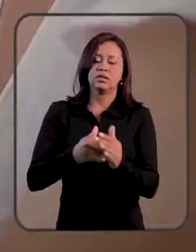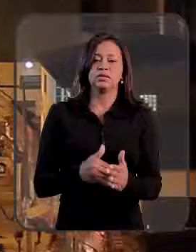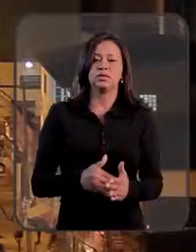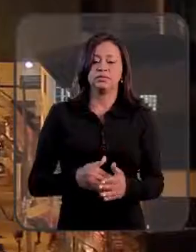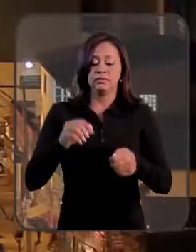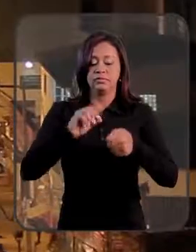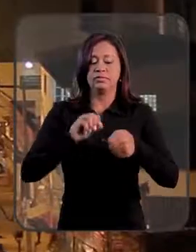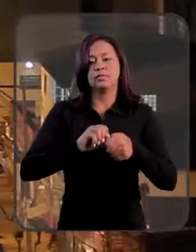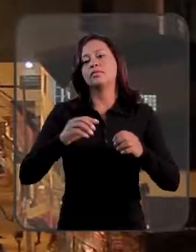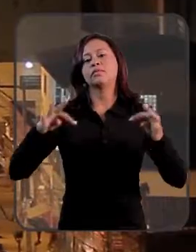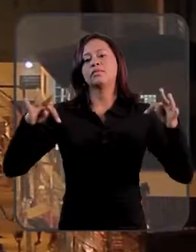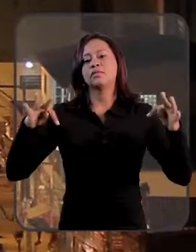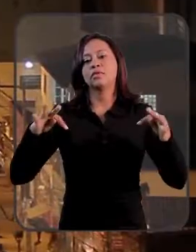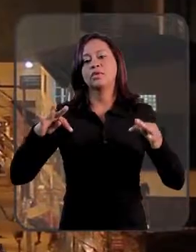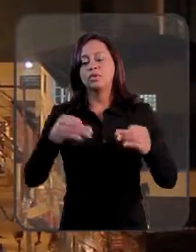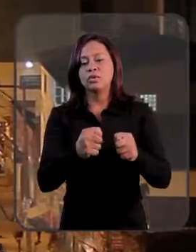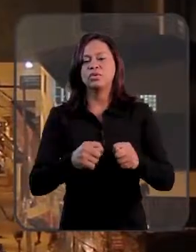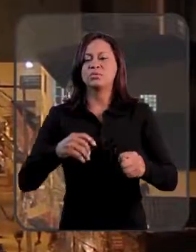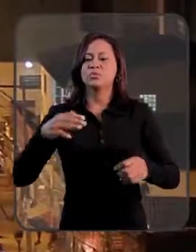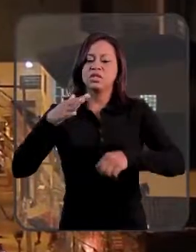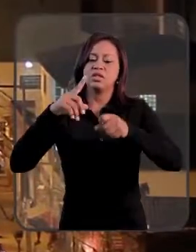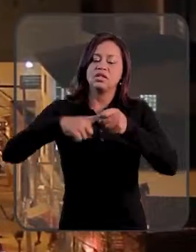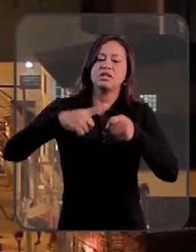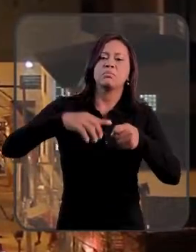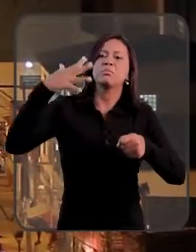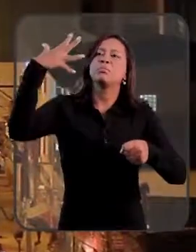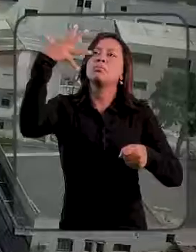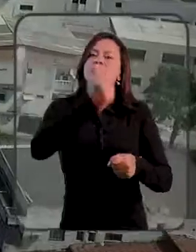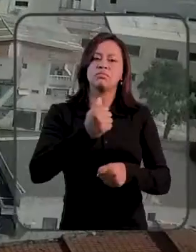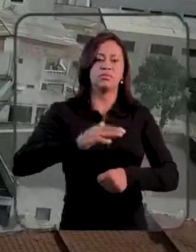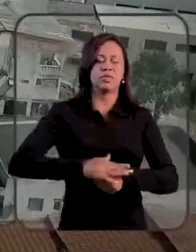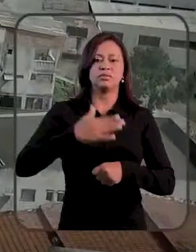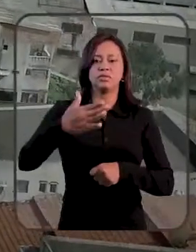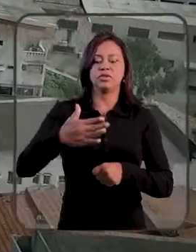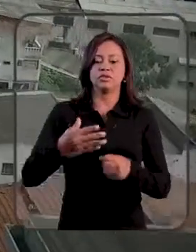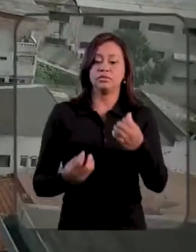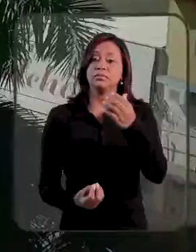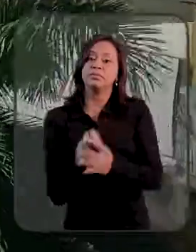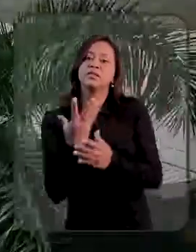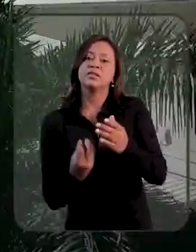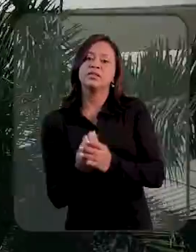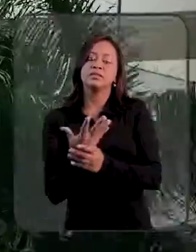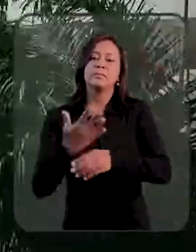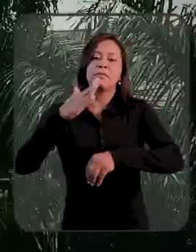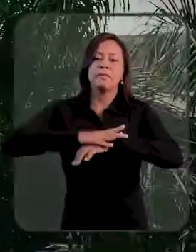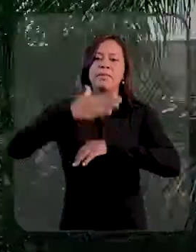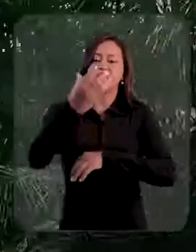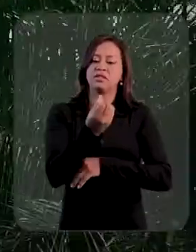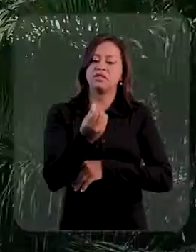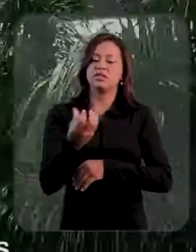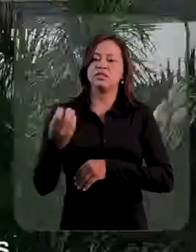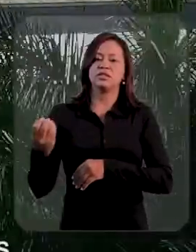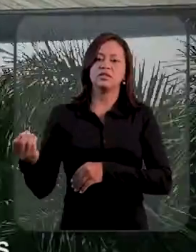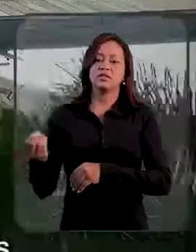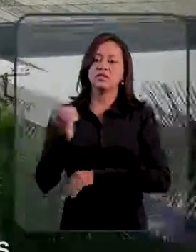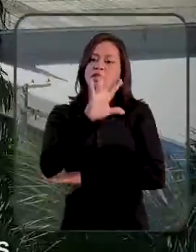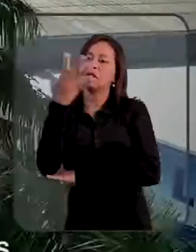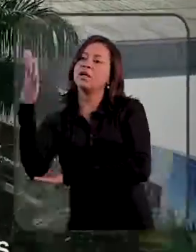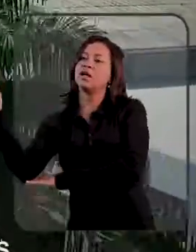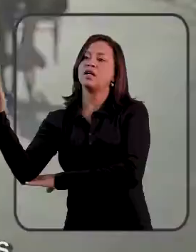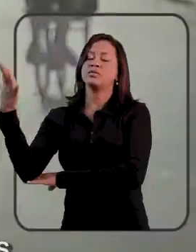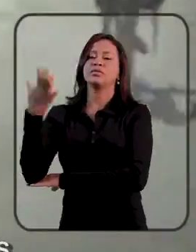cidade. Todas essas obras estão deixando a cidade mais bonita, mais verde. Plantamos mais de 600 árvores e